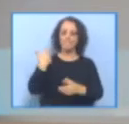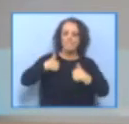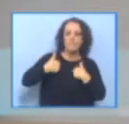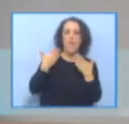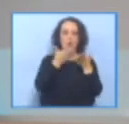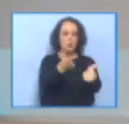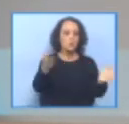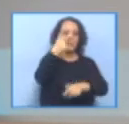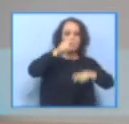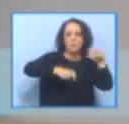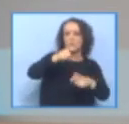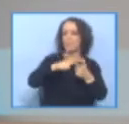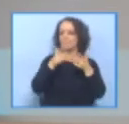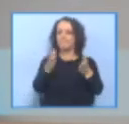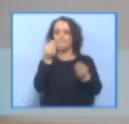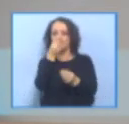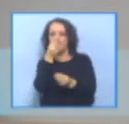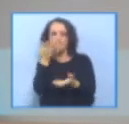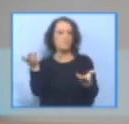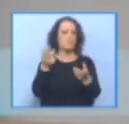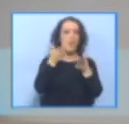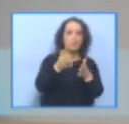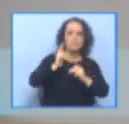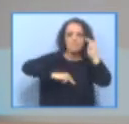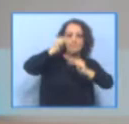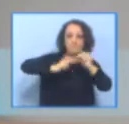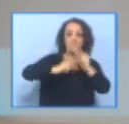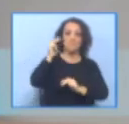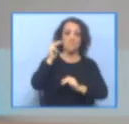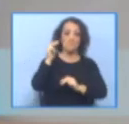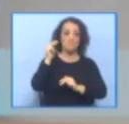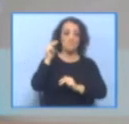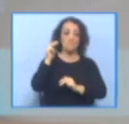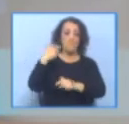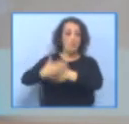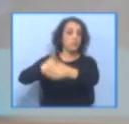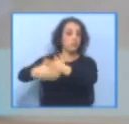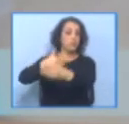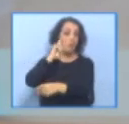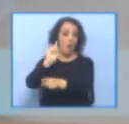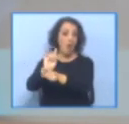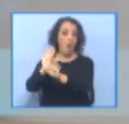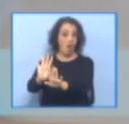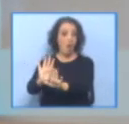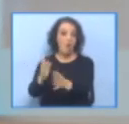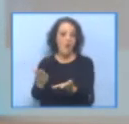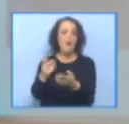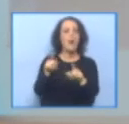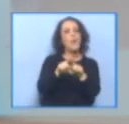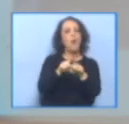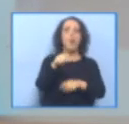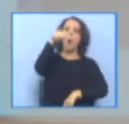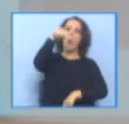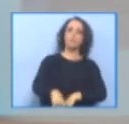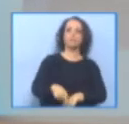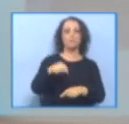parte de ajudar as populações, na parte também de reconstrução, que ainda há muito trabalho a ser feito agora, ou seja, não só naquele momento,